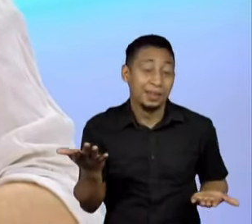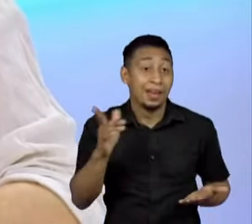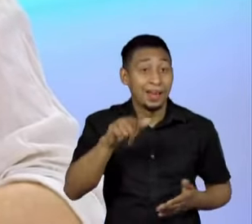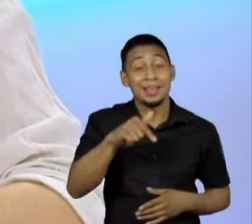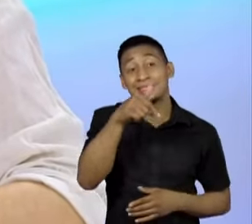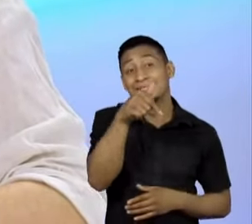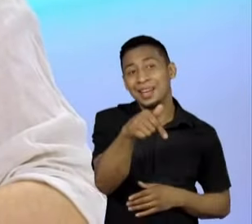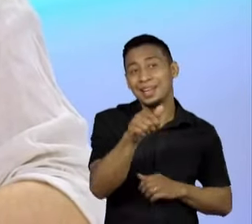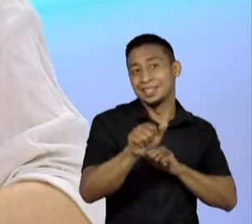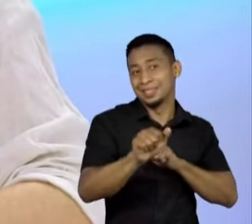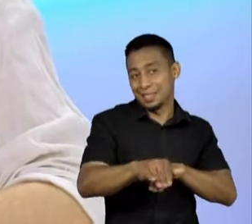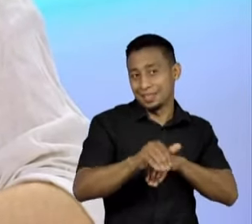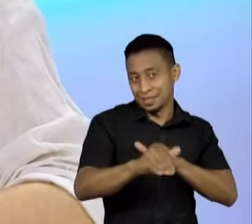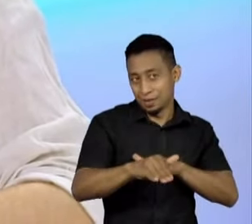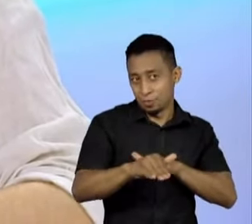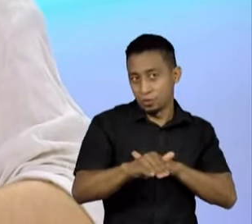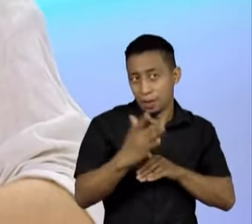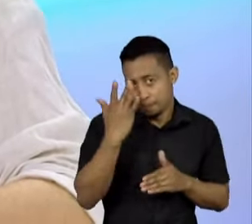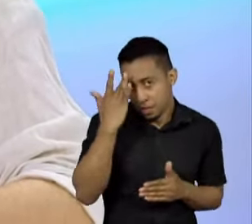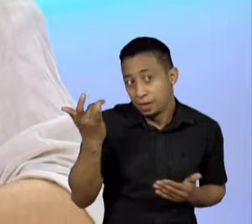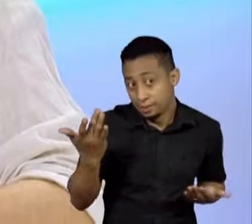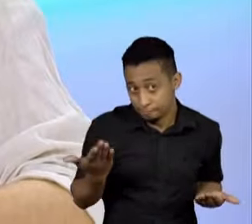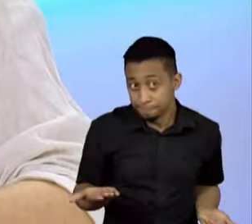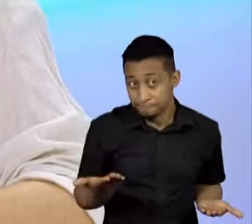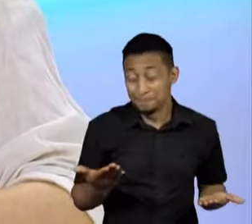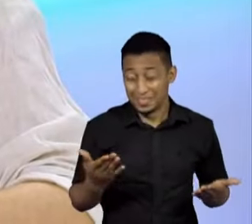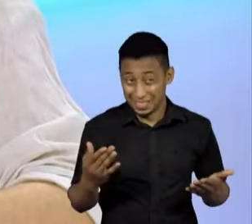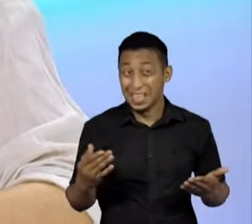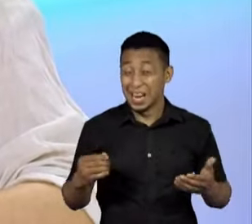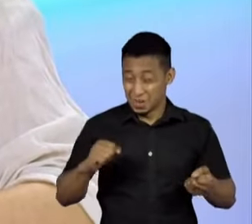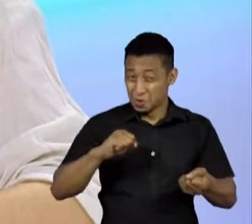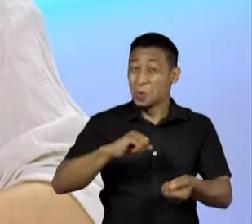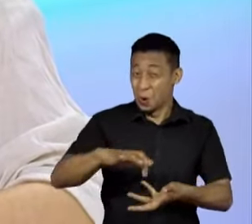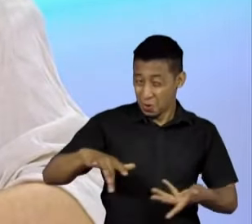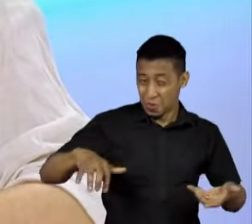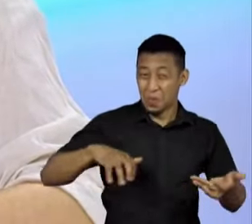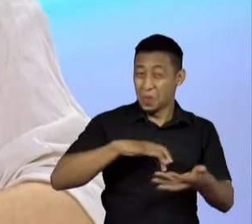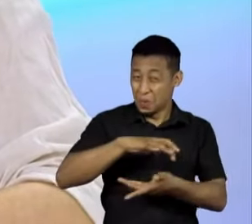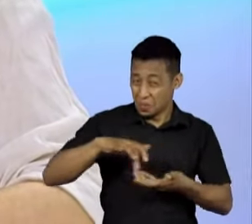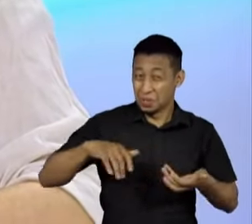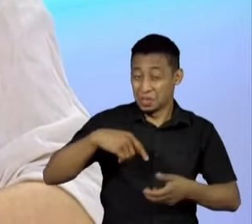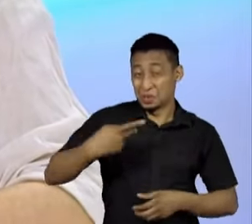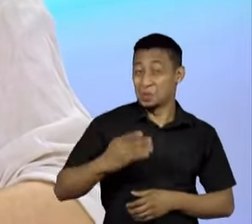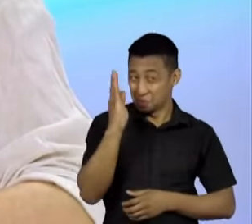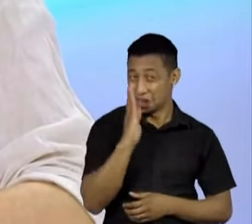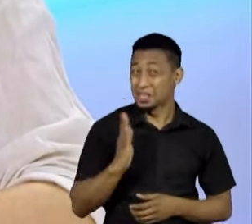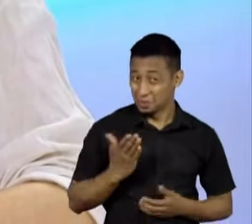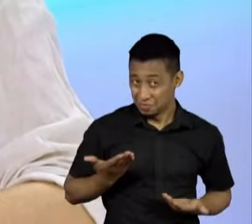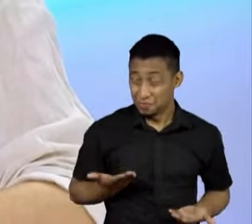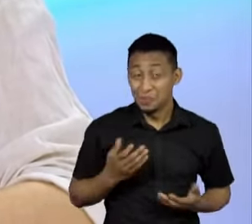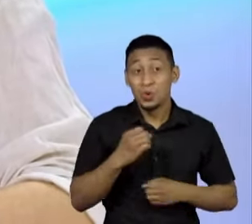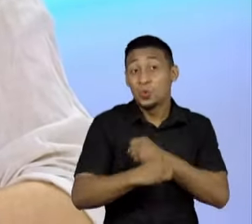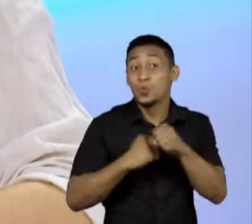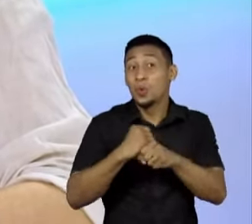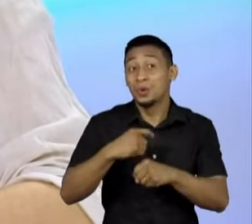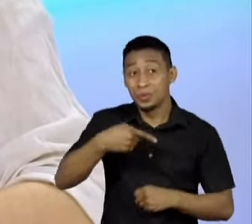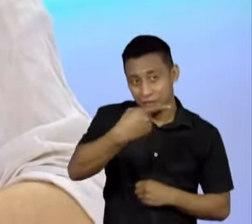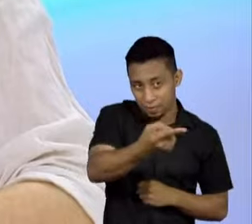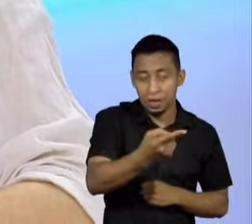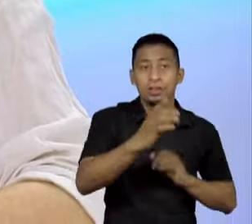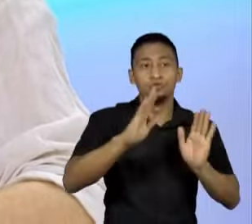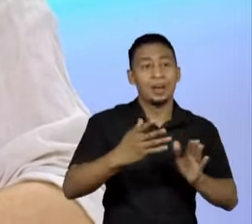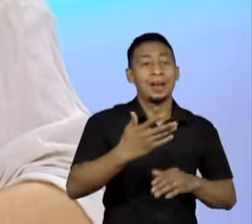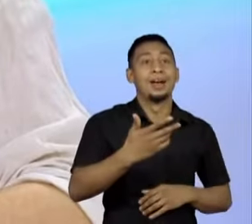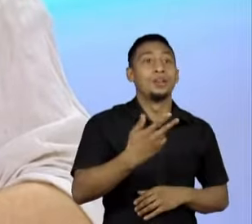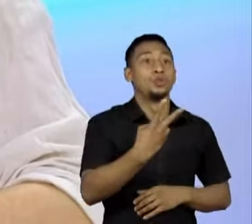setembro. E, enfim, é uma grande confusão que está acontecendo no Brasil. No ano que vem nós temos o bicentenário da